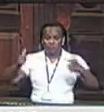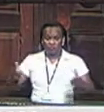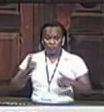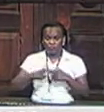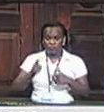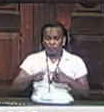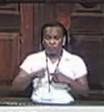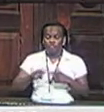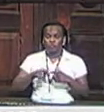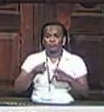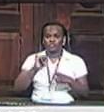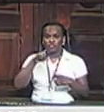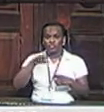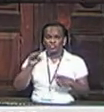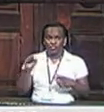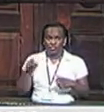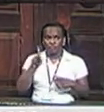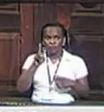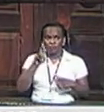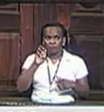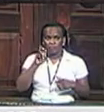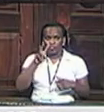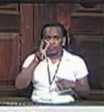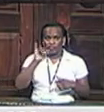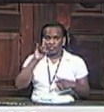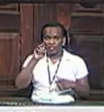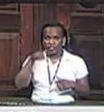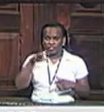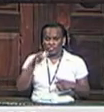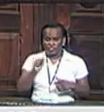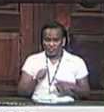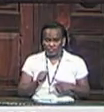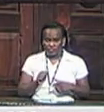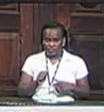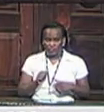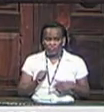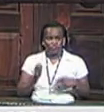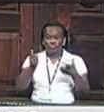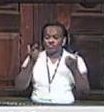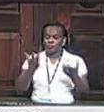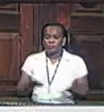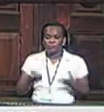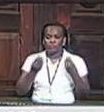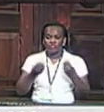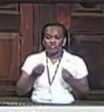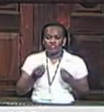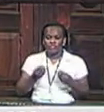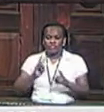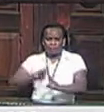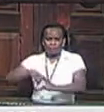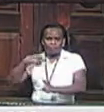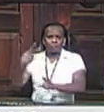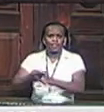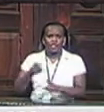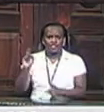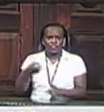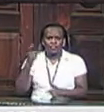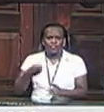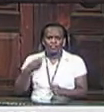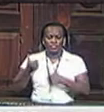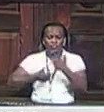problema previdenciário. Não diz com clareza para que essa sobretaxa sobre os